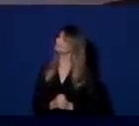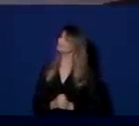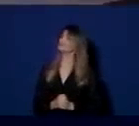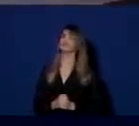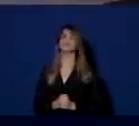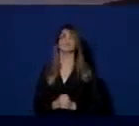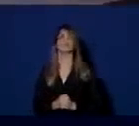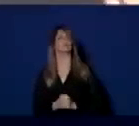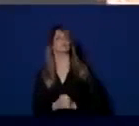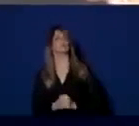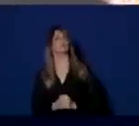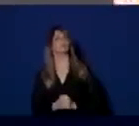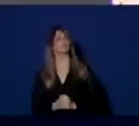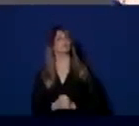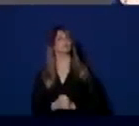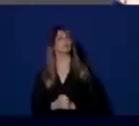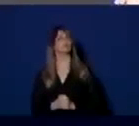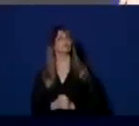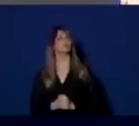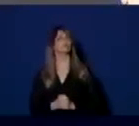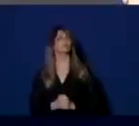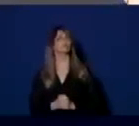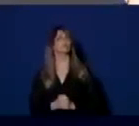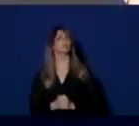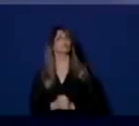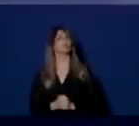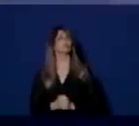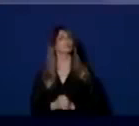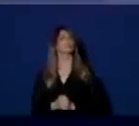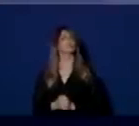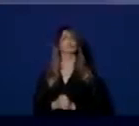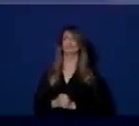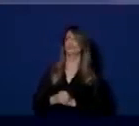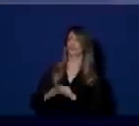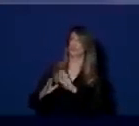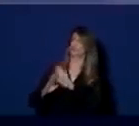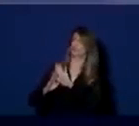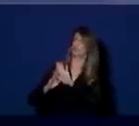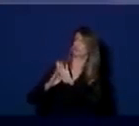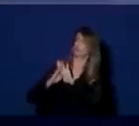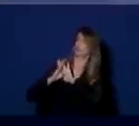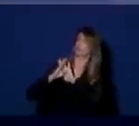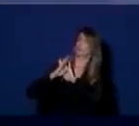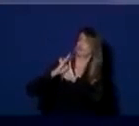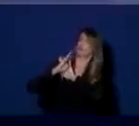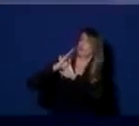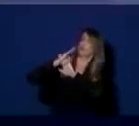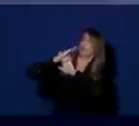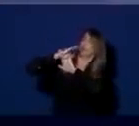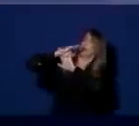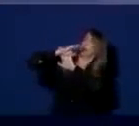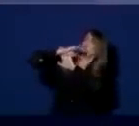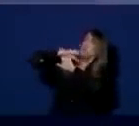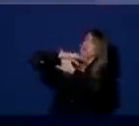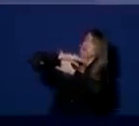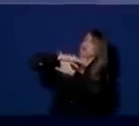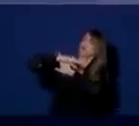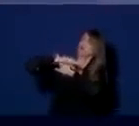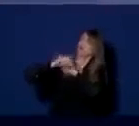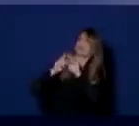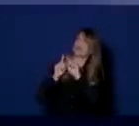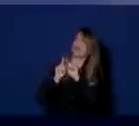Acho que eu entendi bem sua pergunta. Será que essa curva longa ela está distorcida